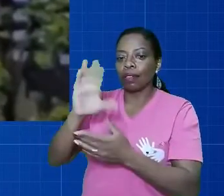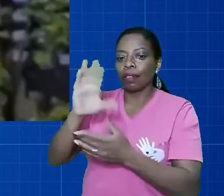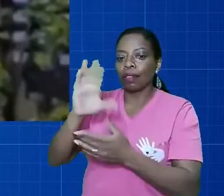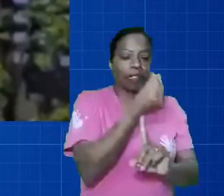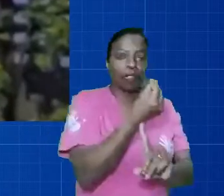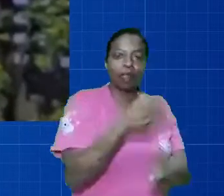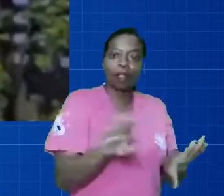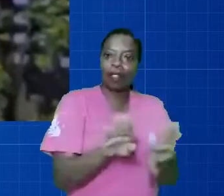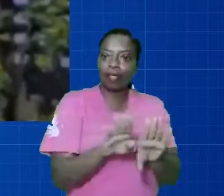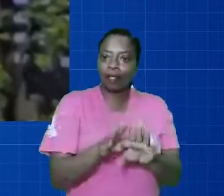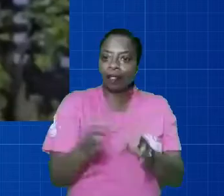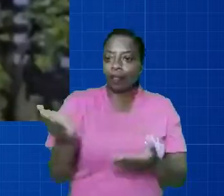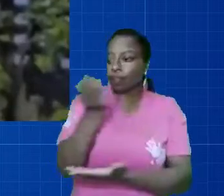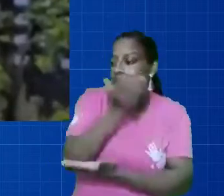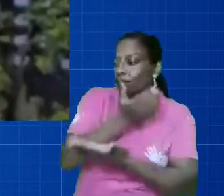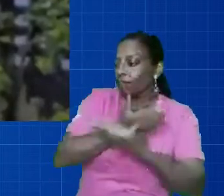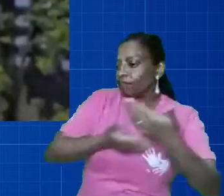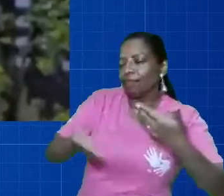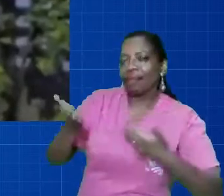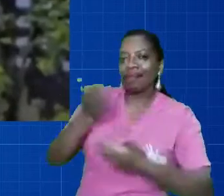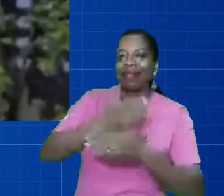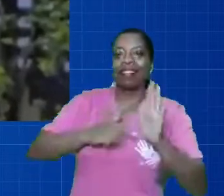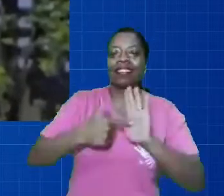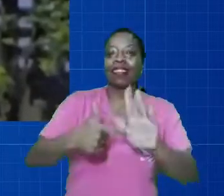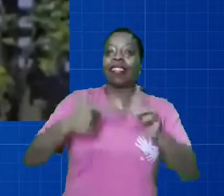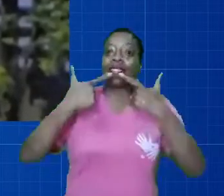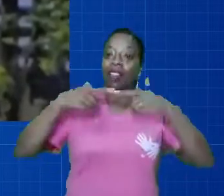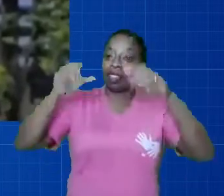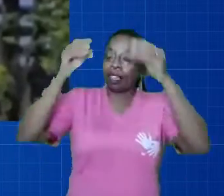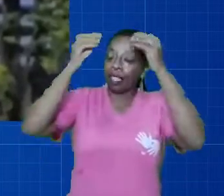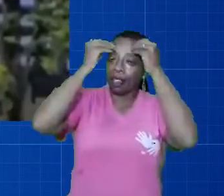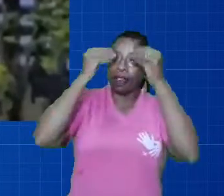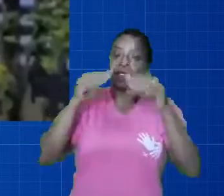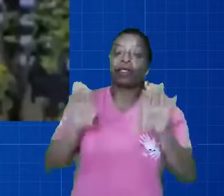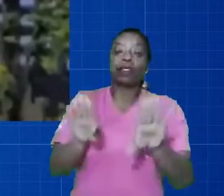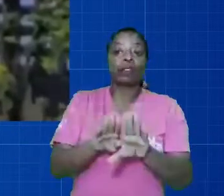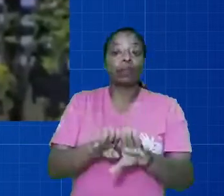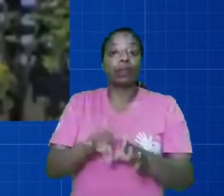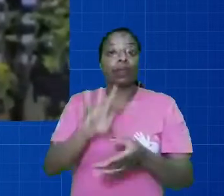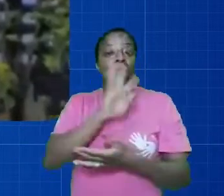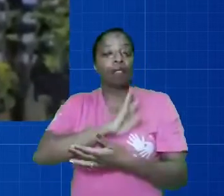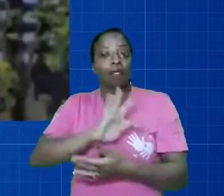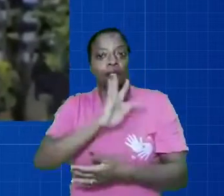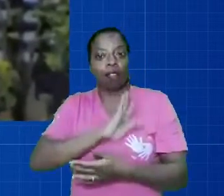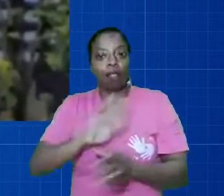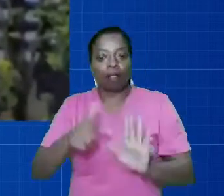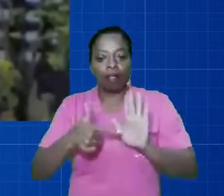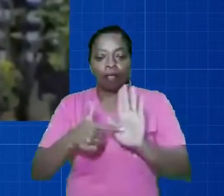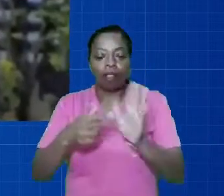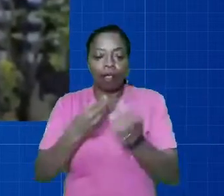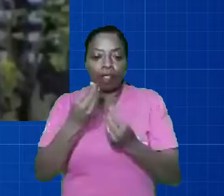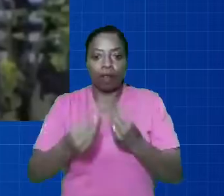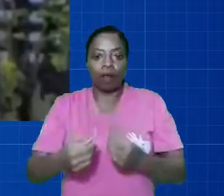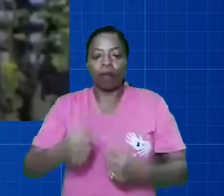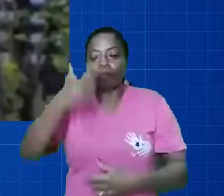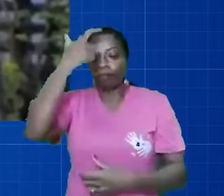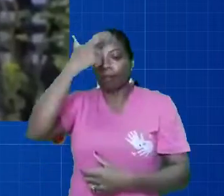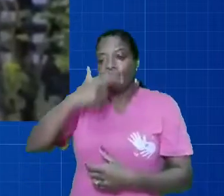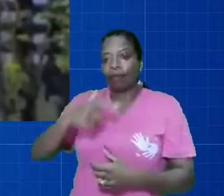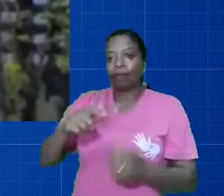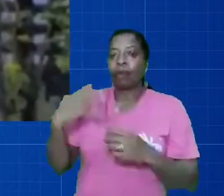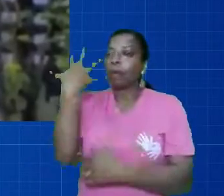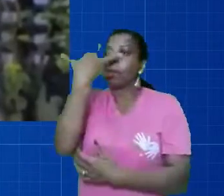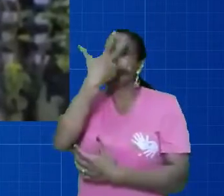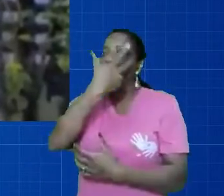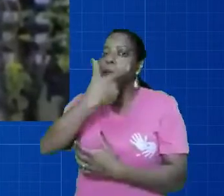de arte os aspectos artísticos, trazendo então a linguagem um pouco mais técnica com a linguagem da estética e da beleza artística.